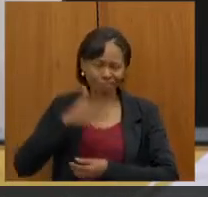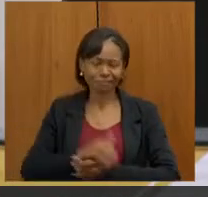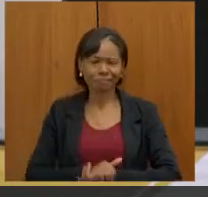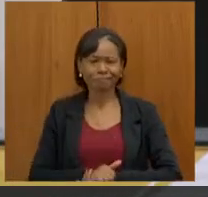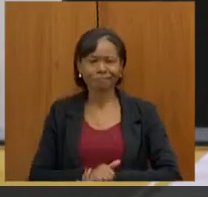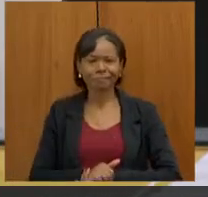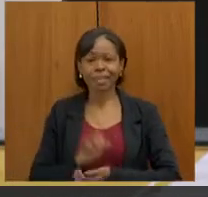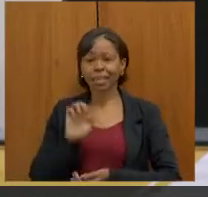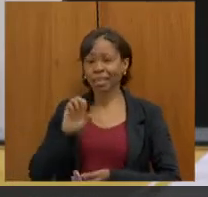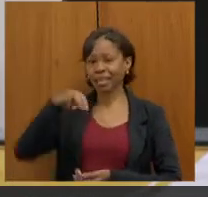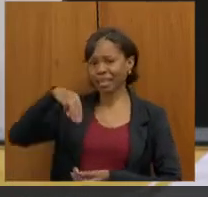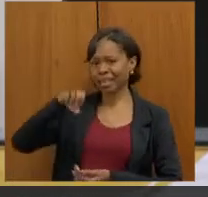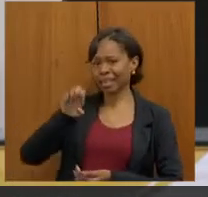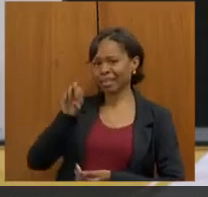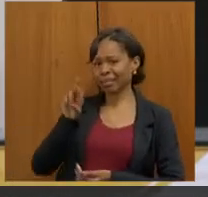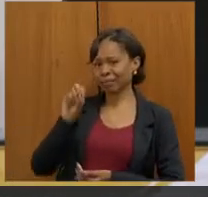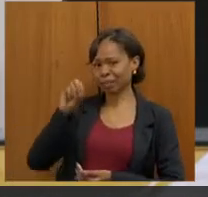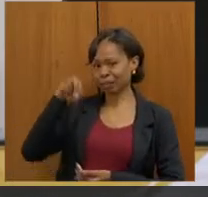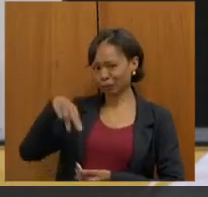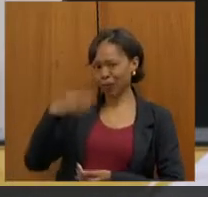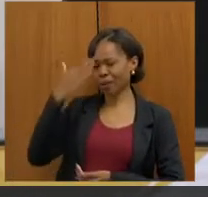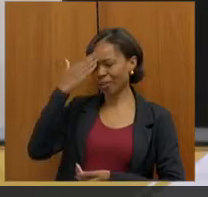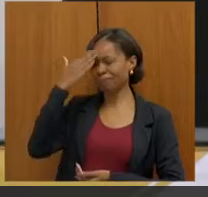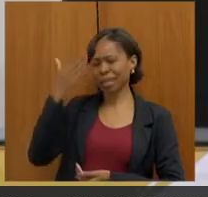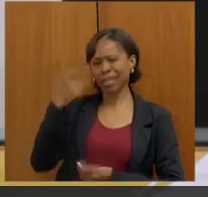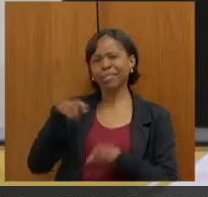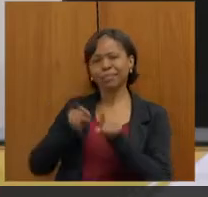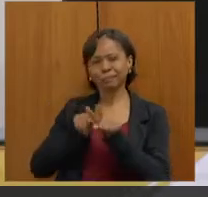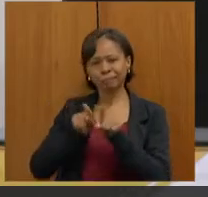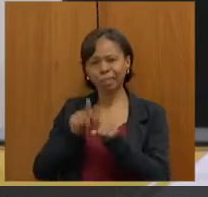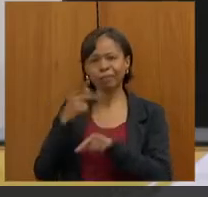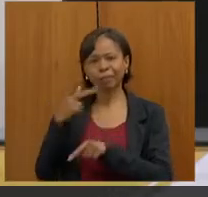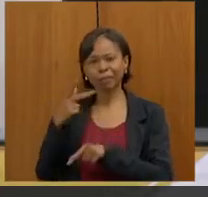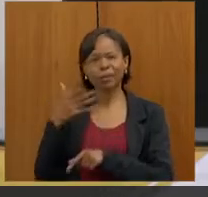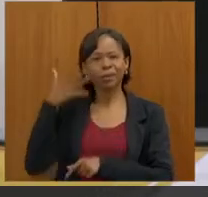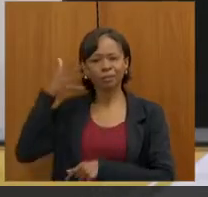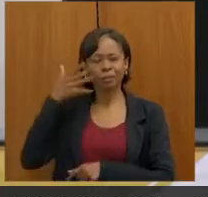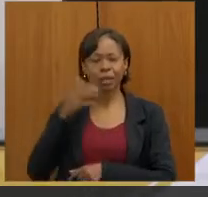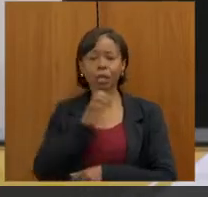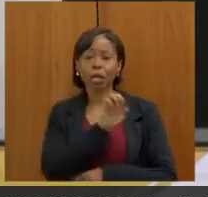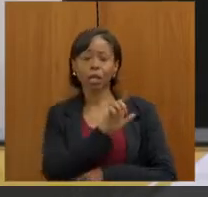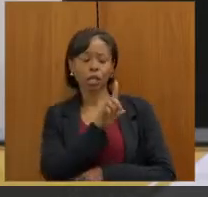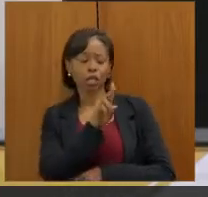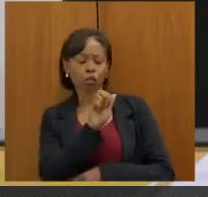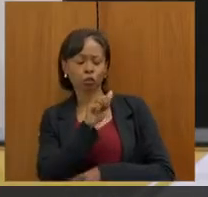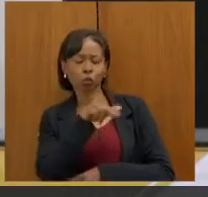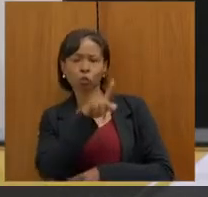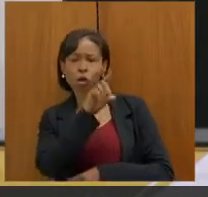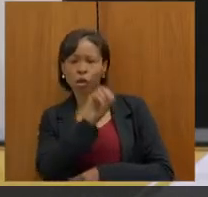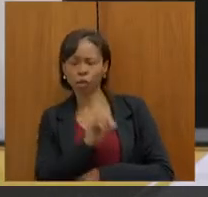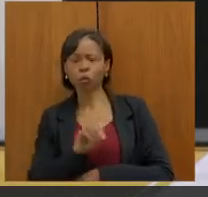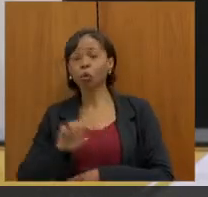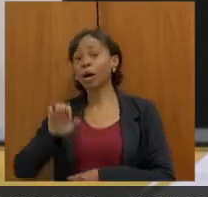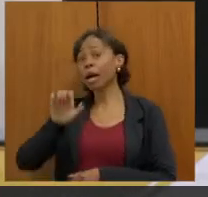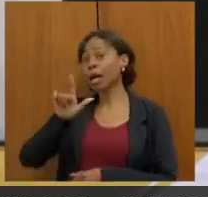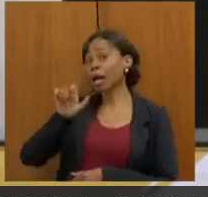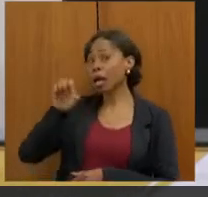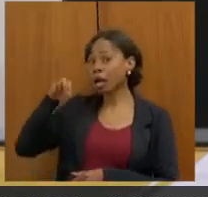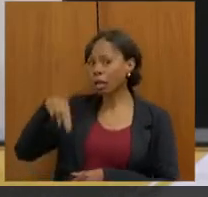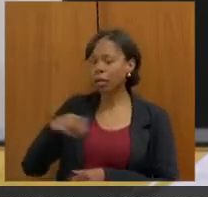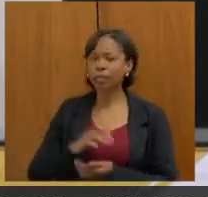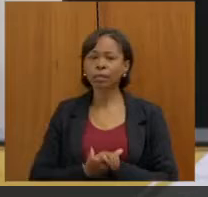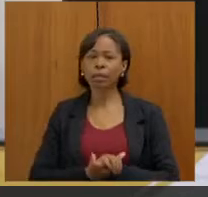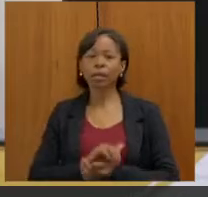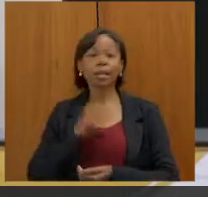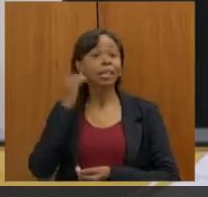agradecer Emerson pela também pelo compartilhamento Eduardo Otero Ellen deputada